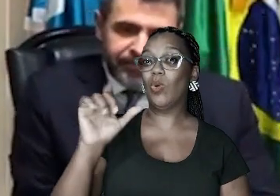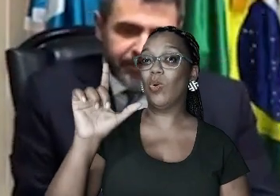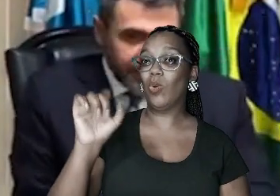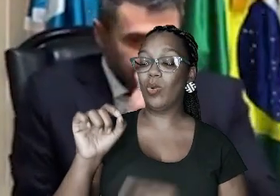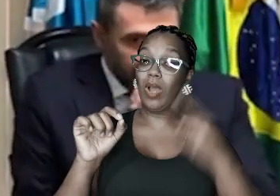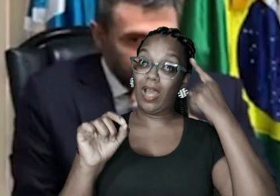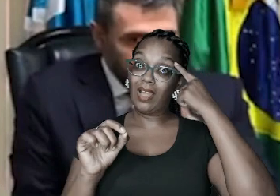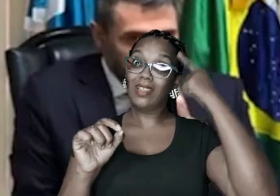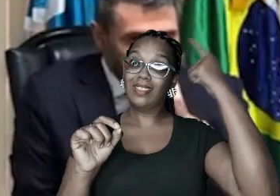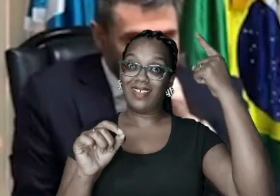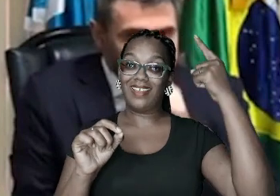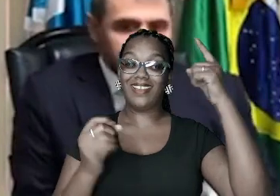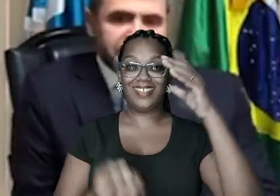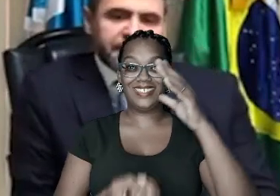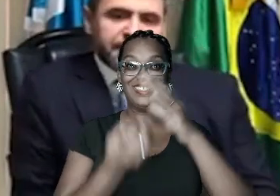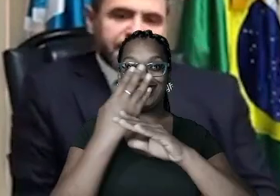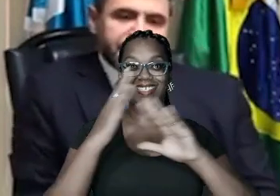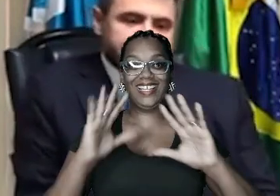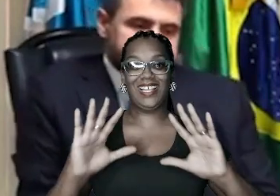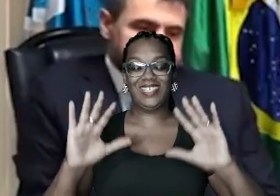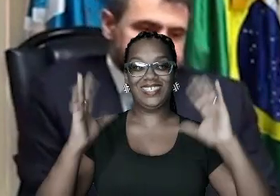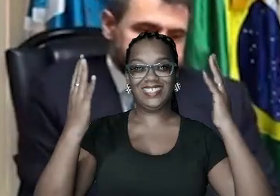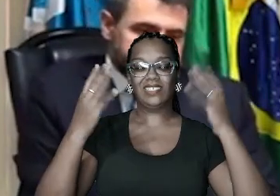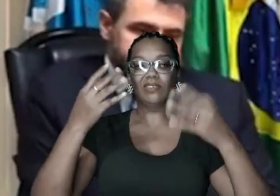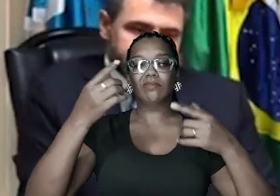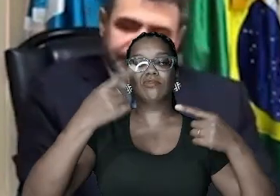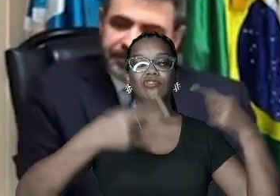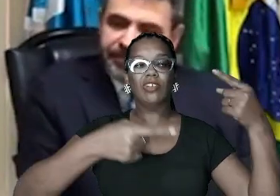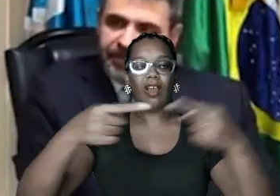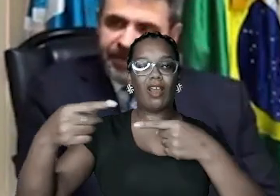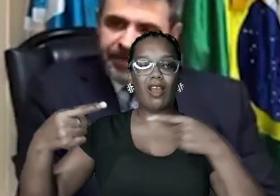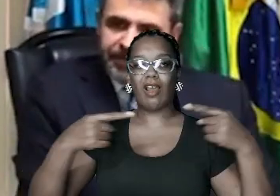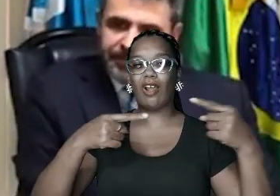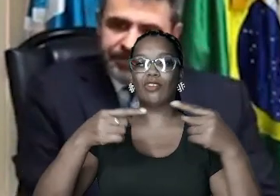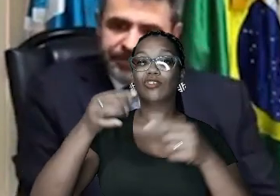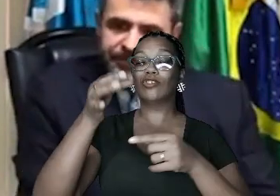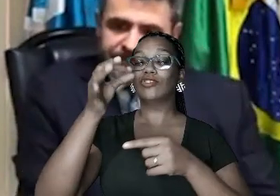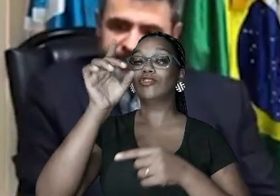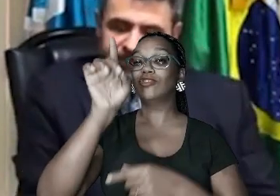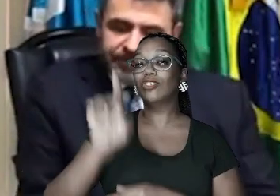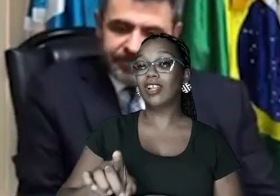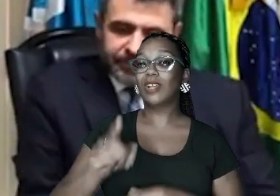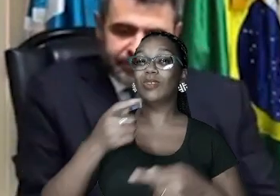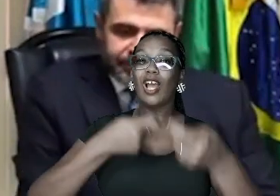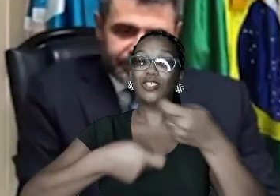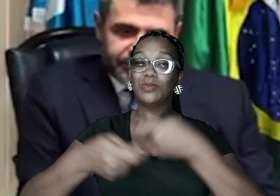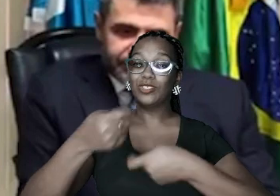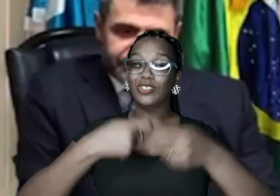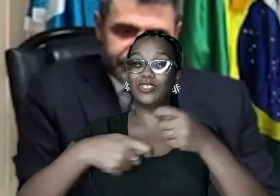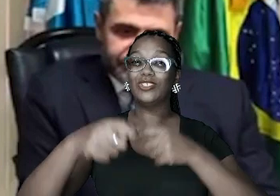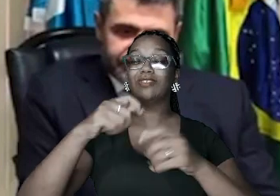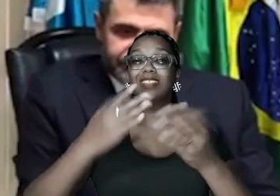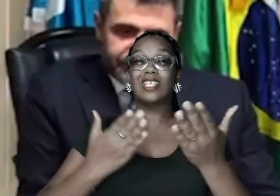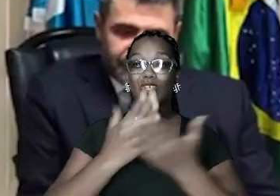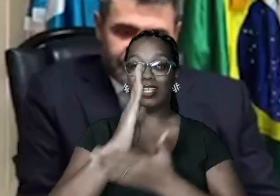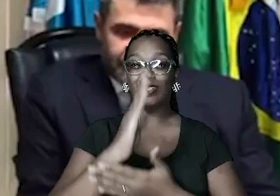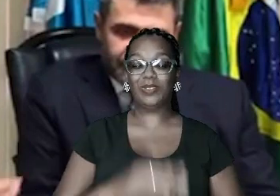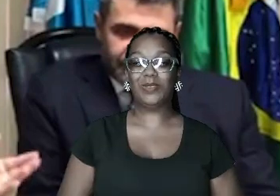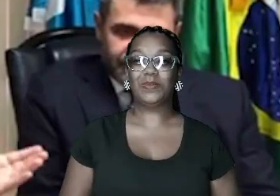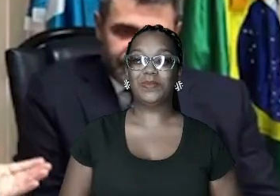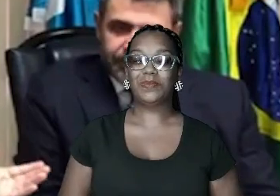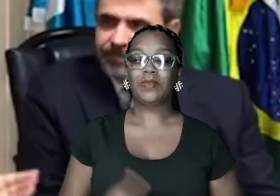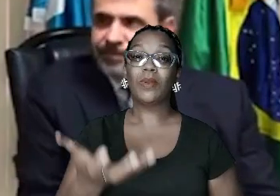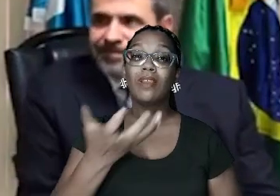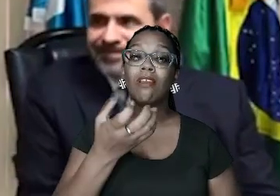Opala pela ideia da relação desse evento diálogos em Direito Penal e direito administrativo São Salvador oportunidade